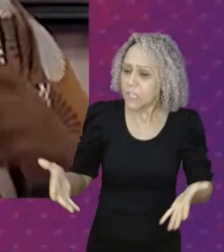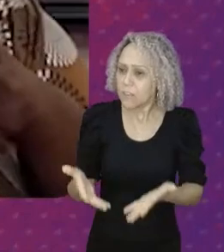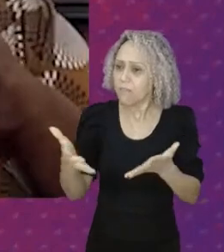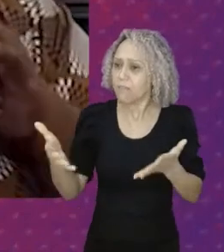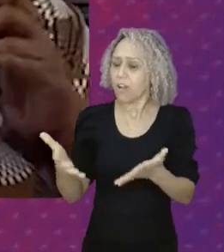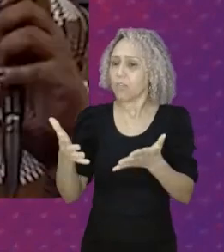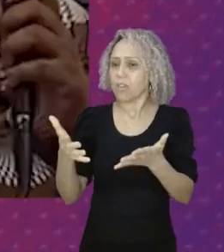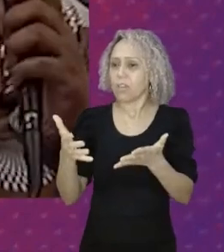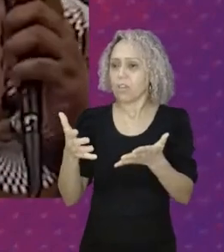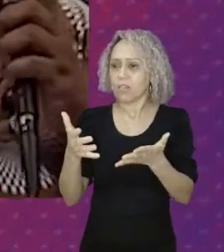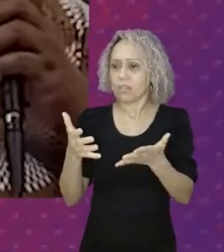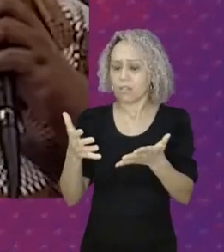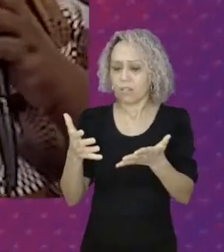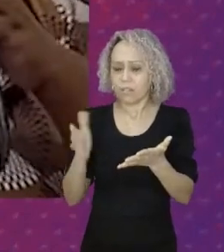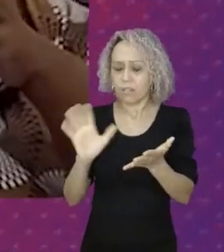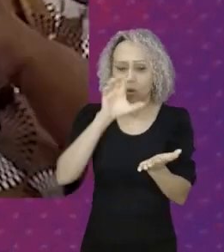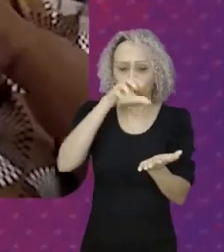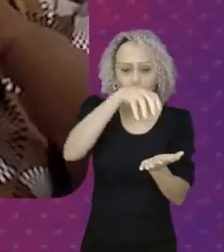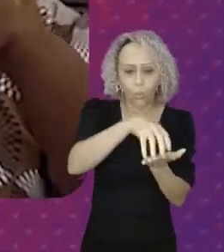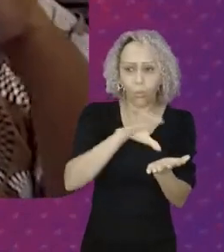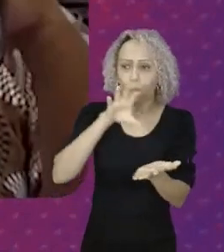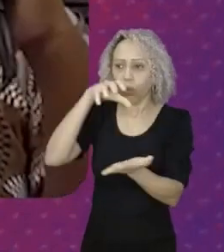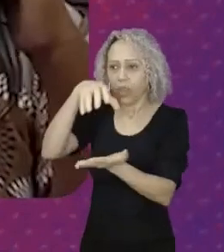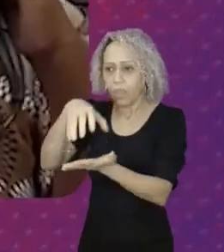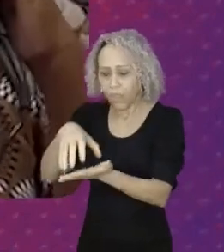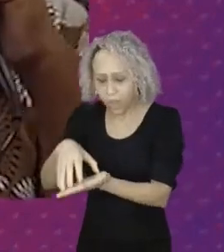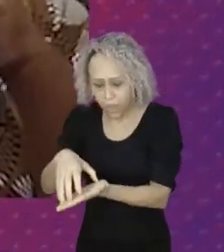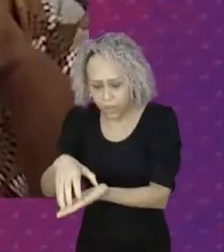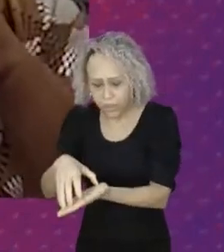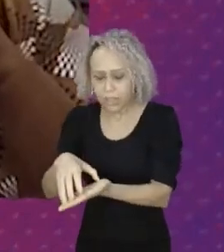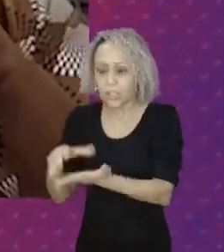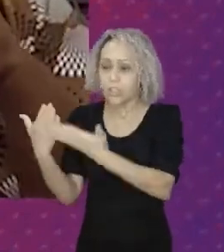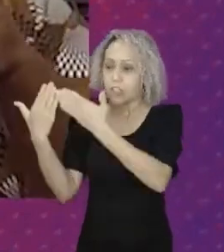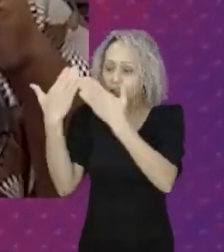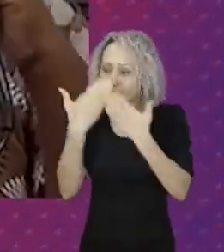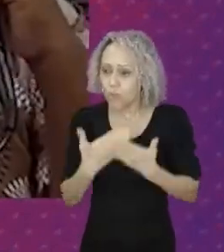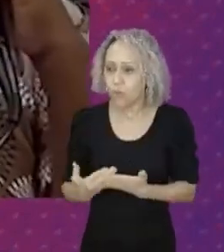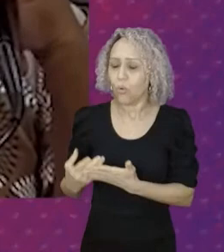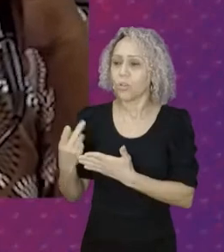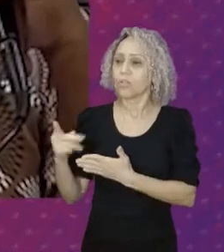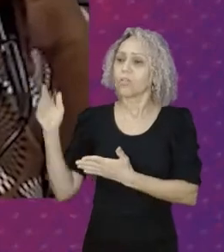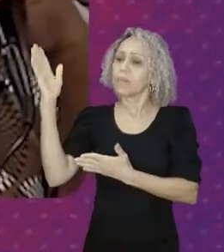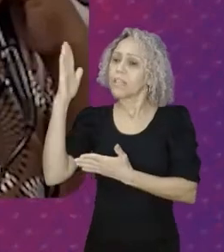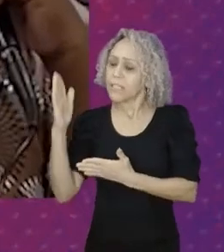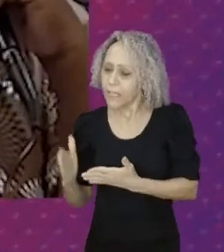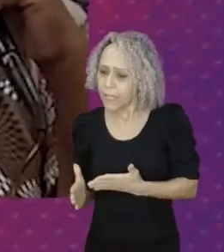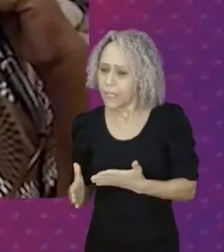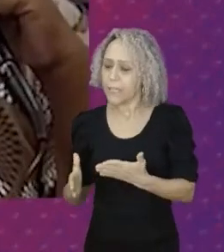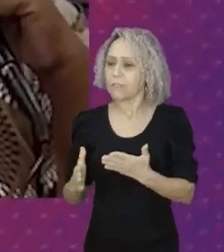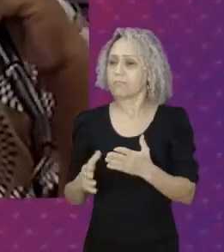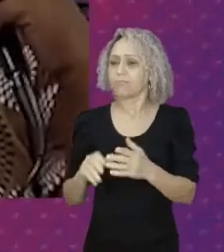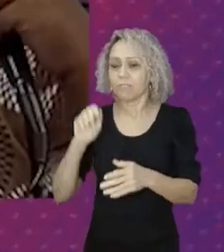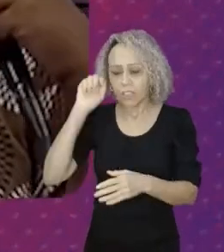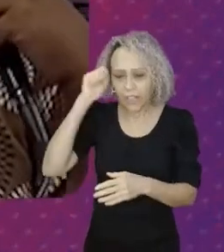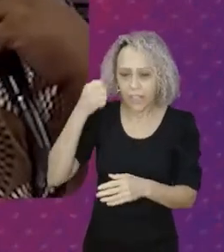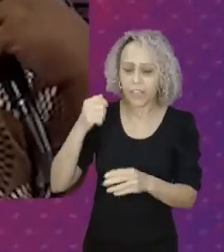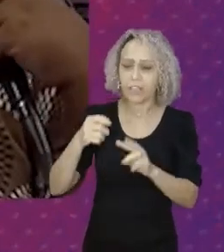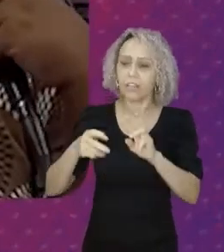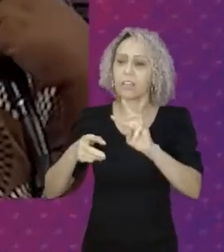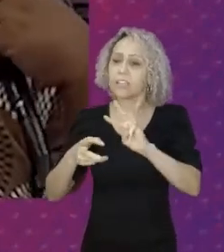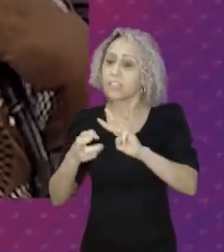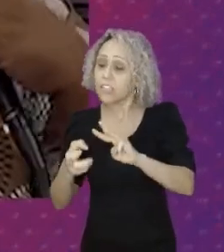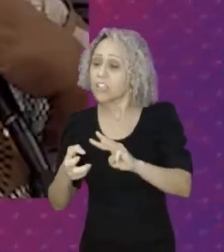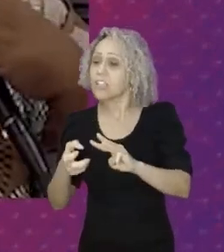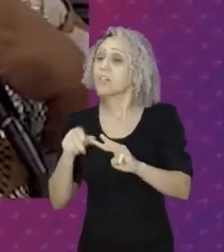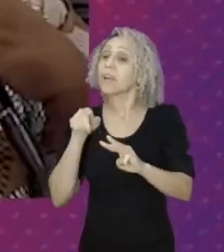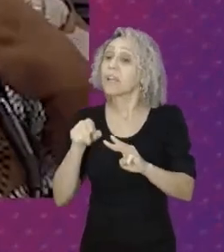Para quê? Para que a gente comece a ter dentro das universidades, dos cursos de pedagogia, dos cursos de